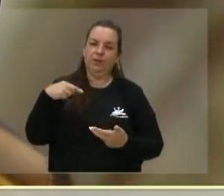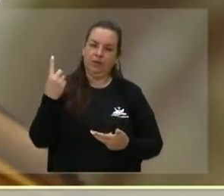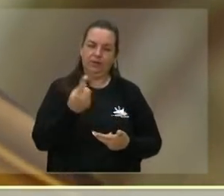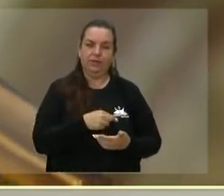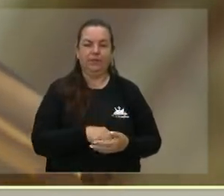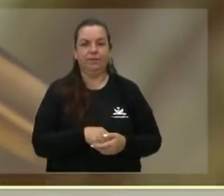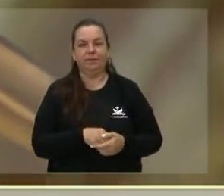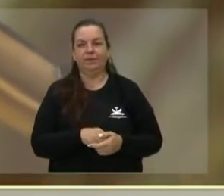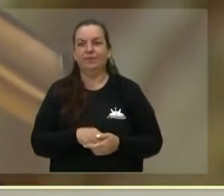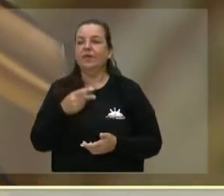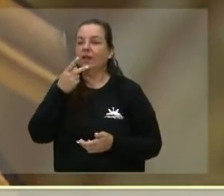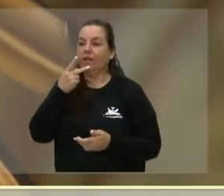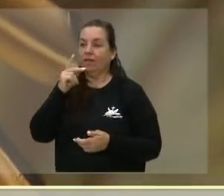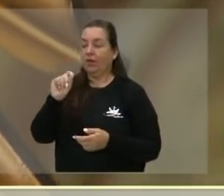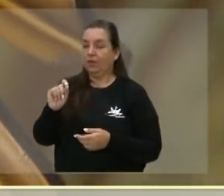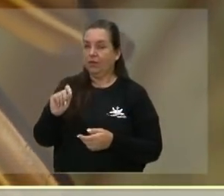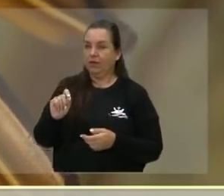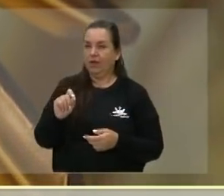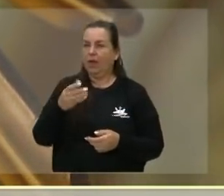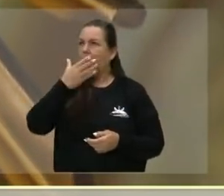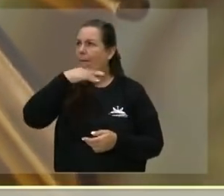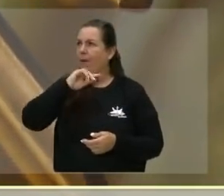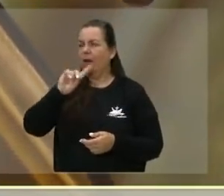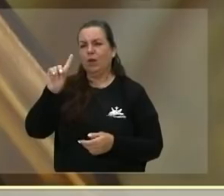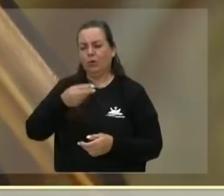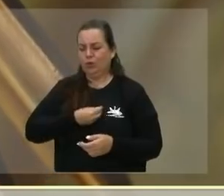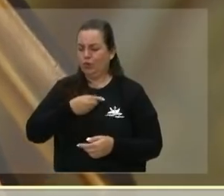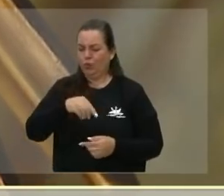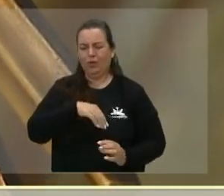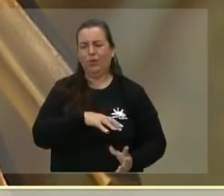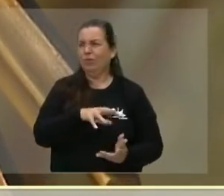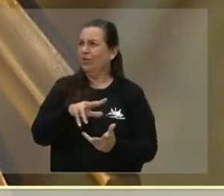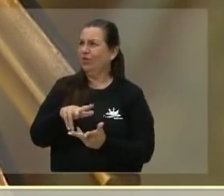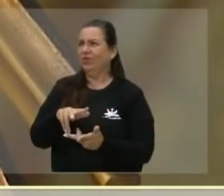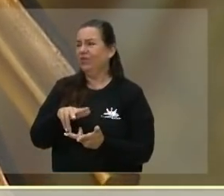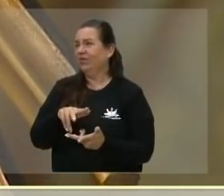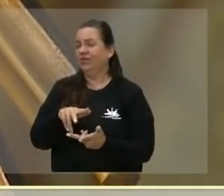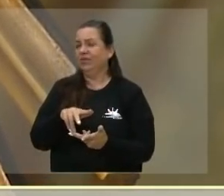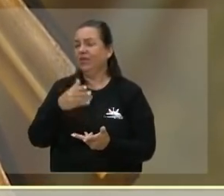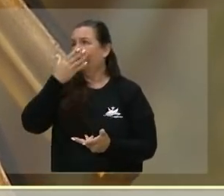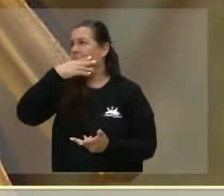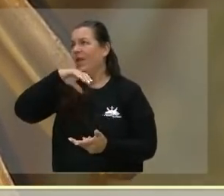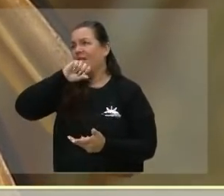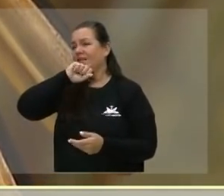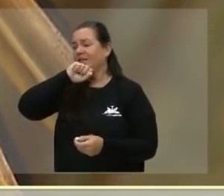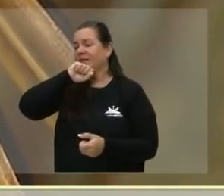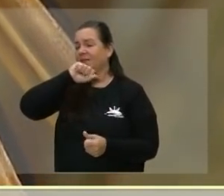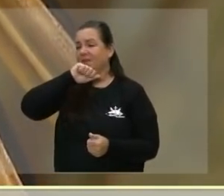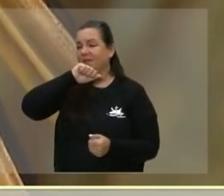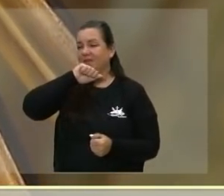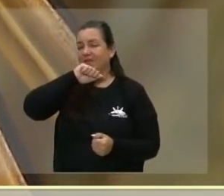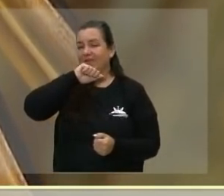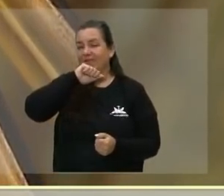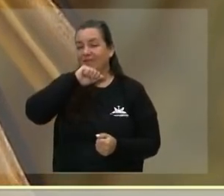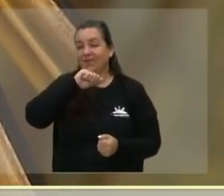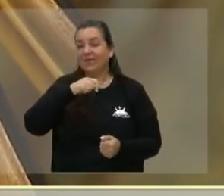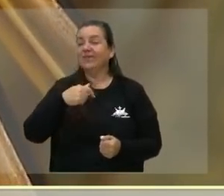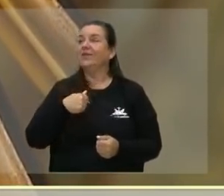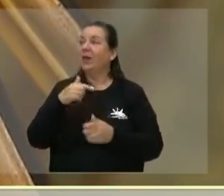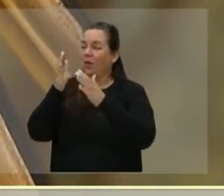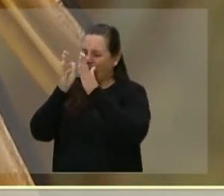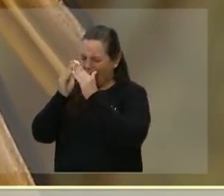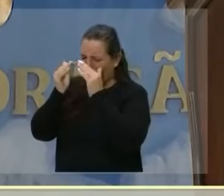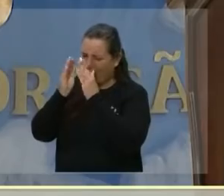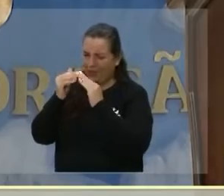e ele vai dizendo pai eu já não estou no mundo pai e o